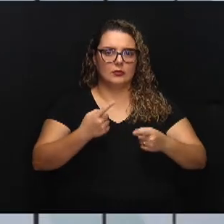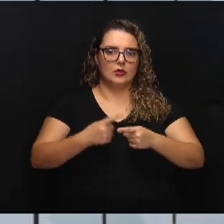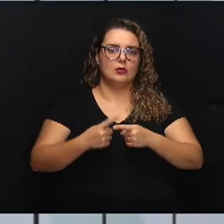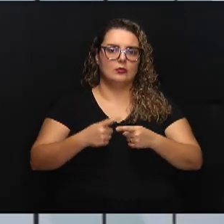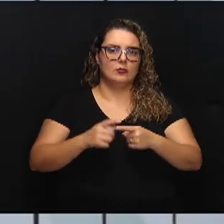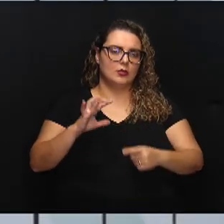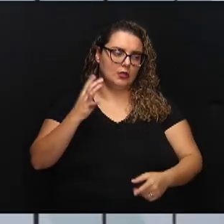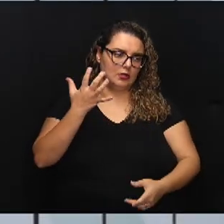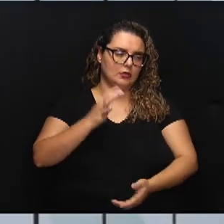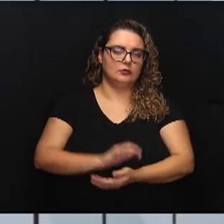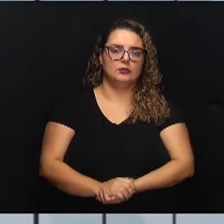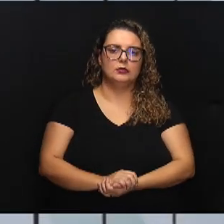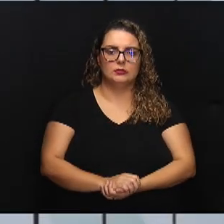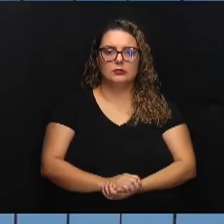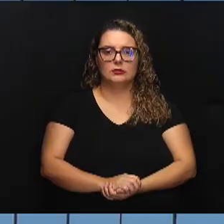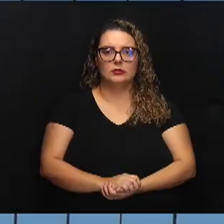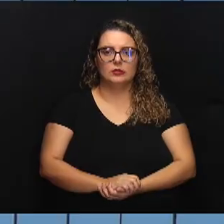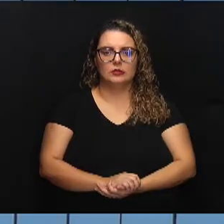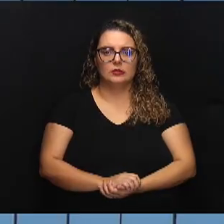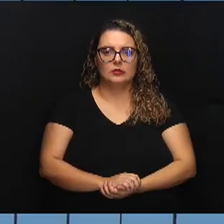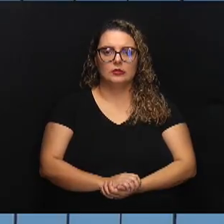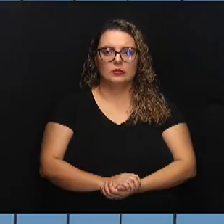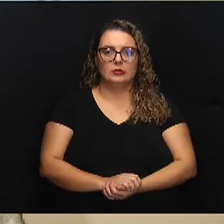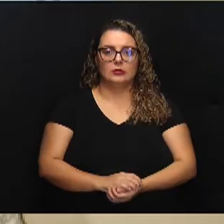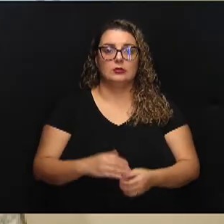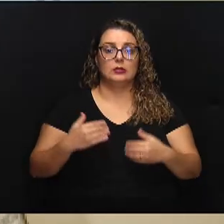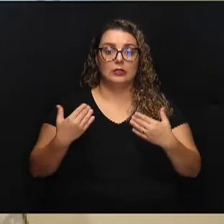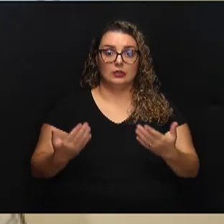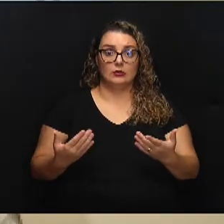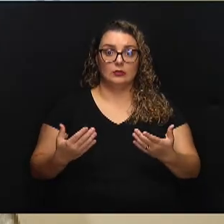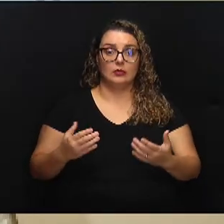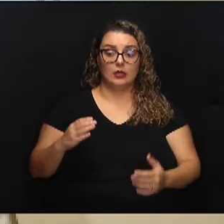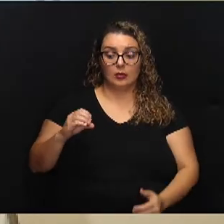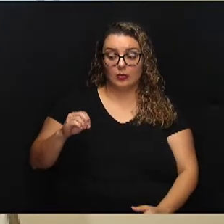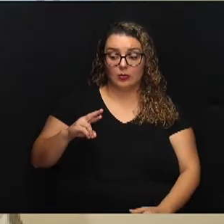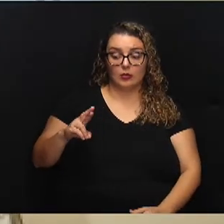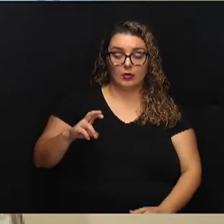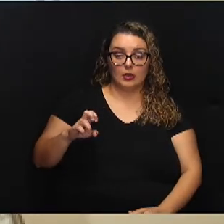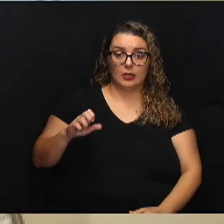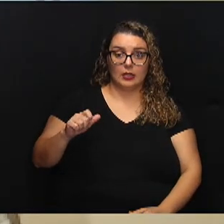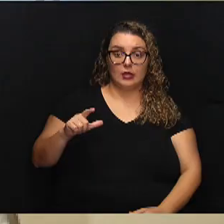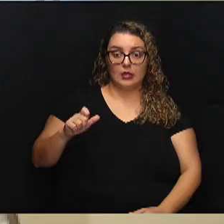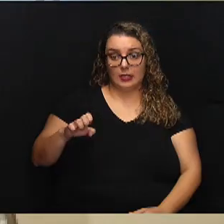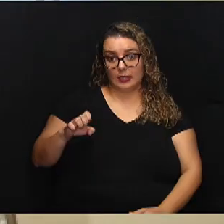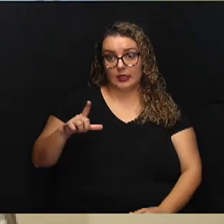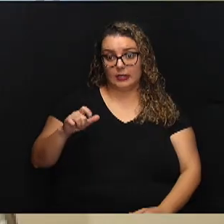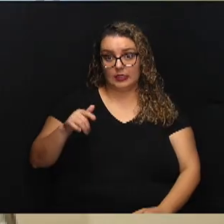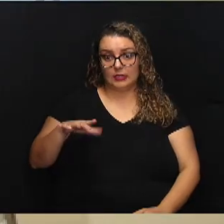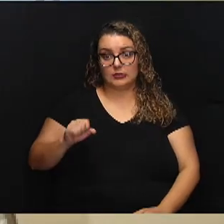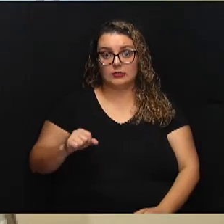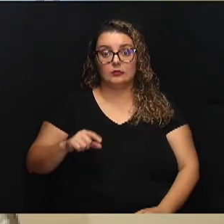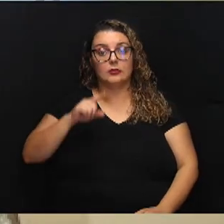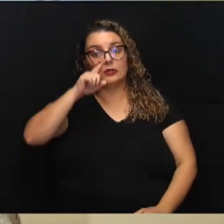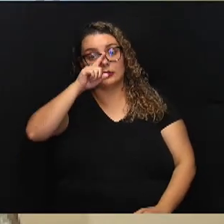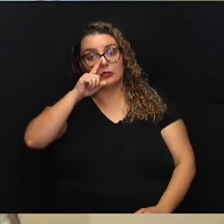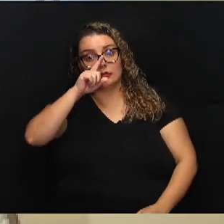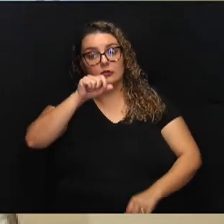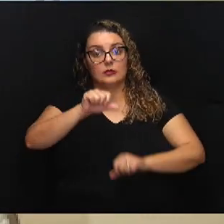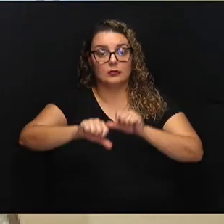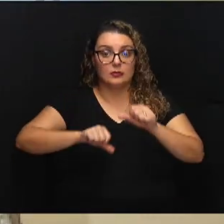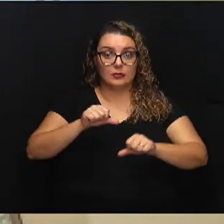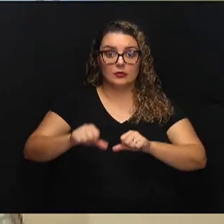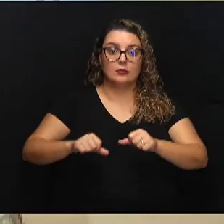isso acontece? Então, a correlação é justamente pelo risco e por alterações, principalmente